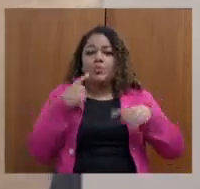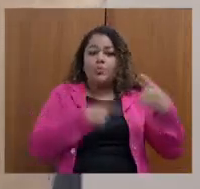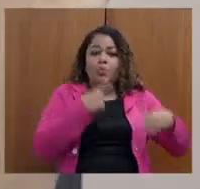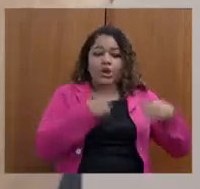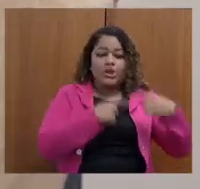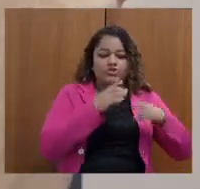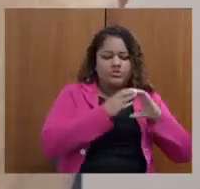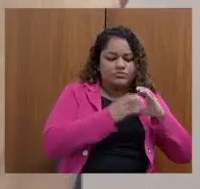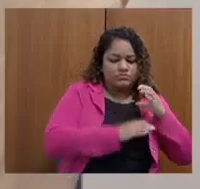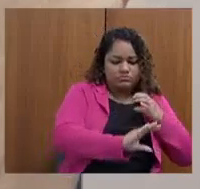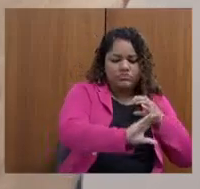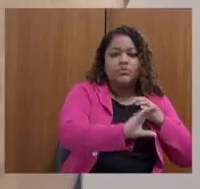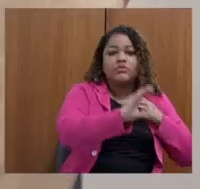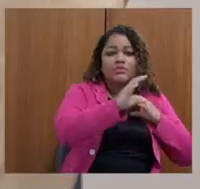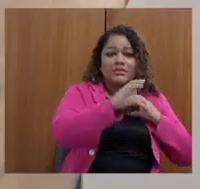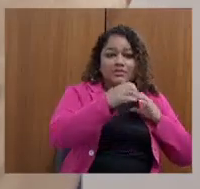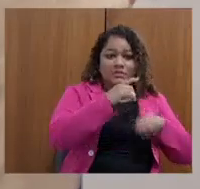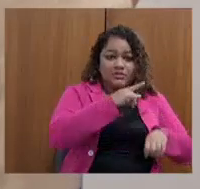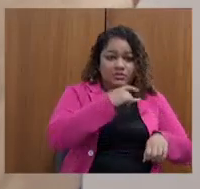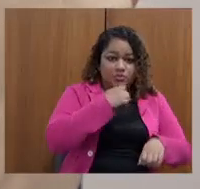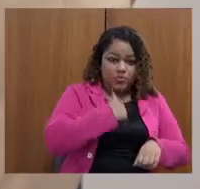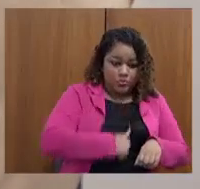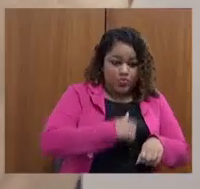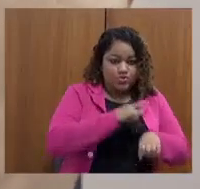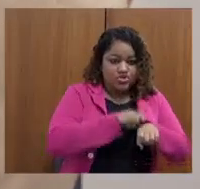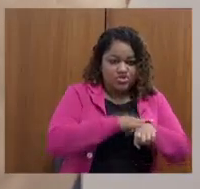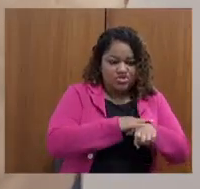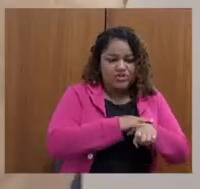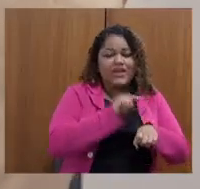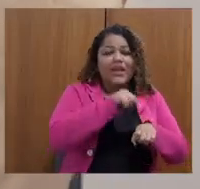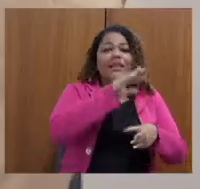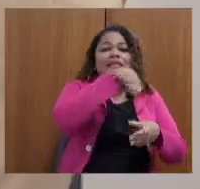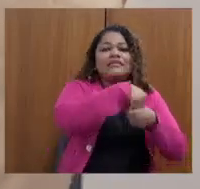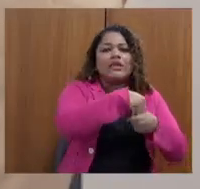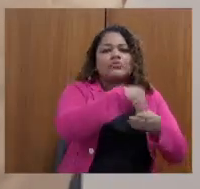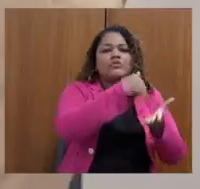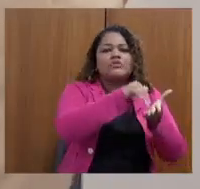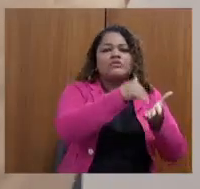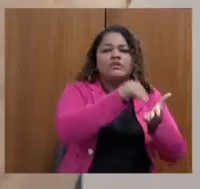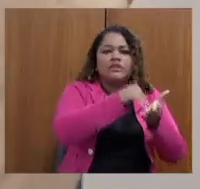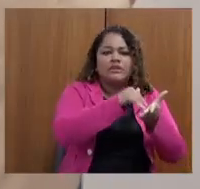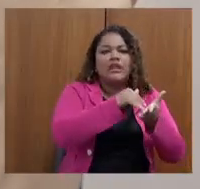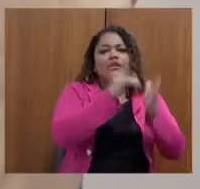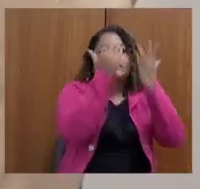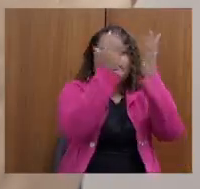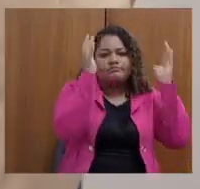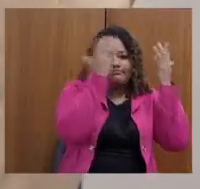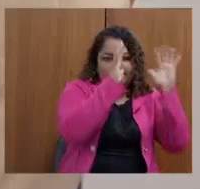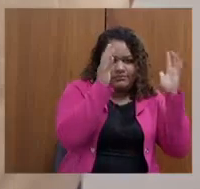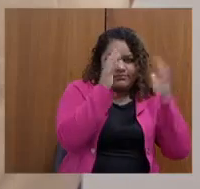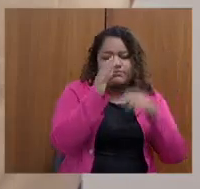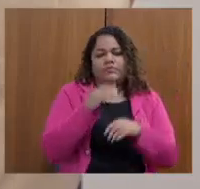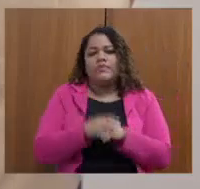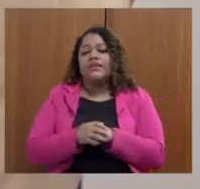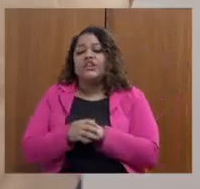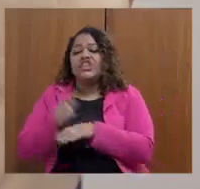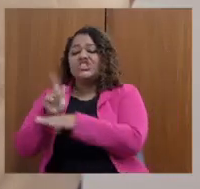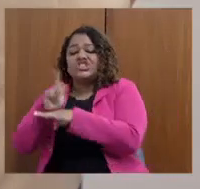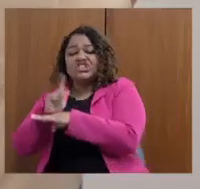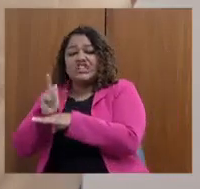está no meio ambiente e a gestão enquanto vinculada da Copasa